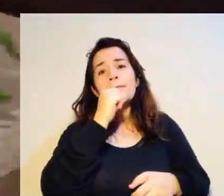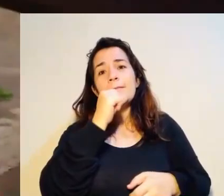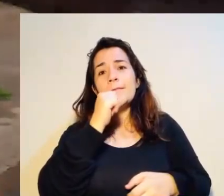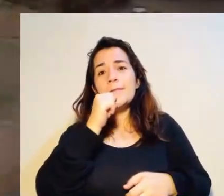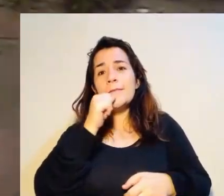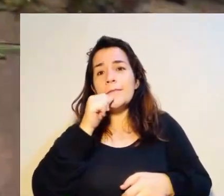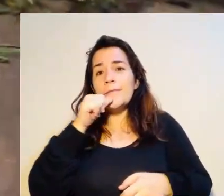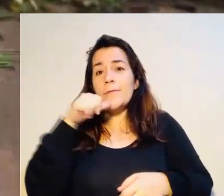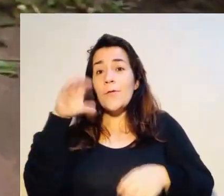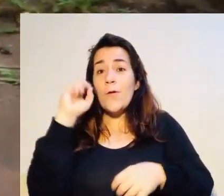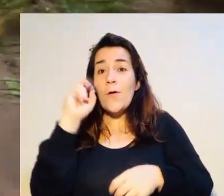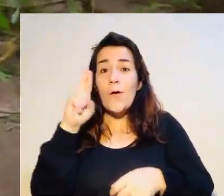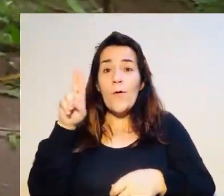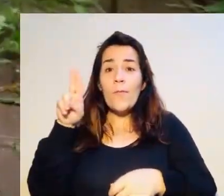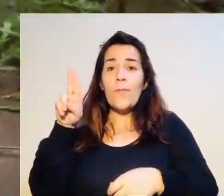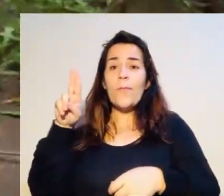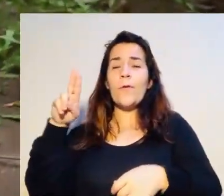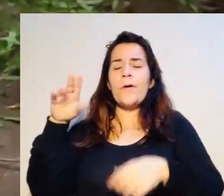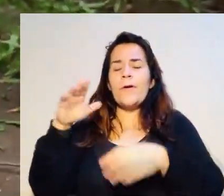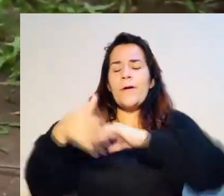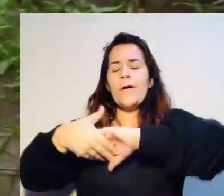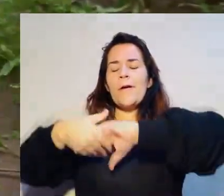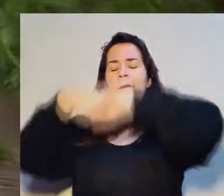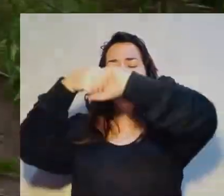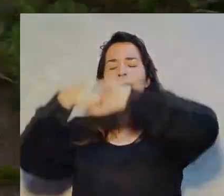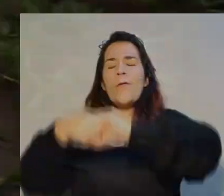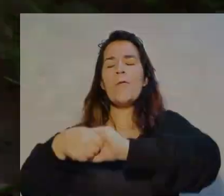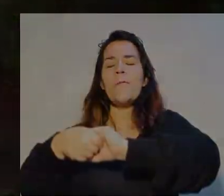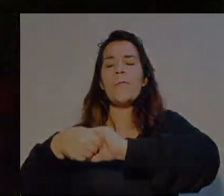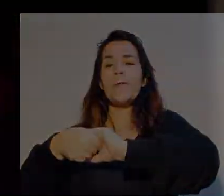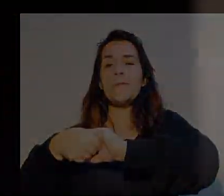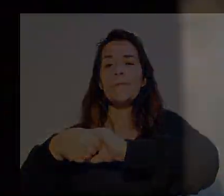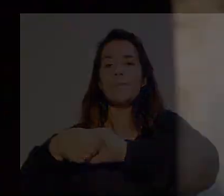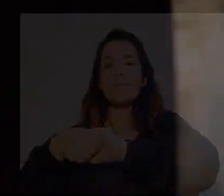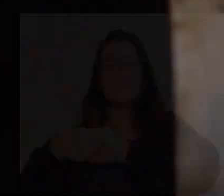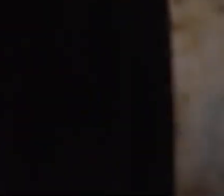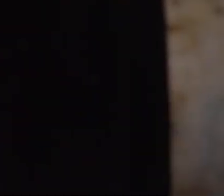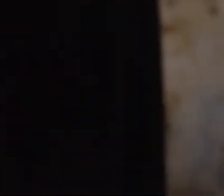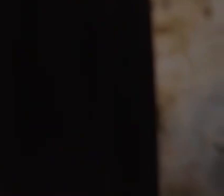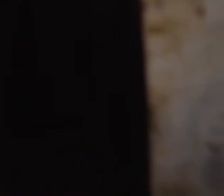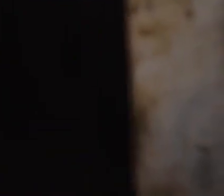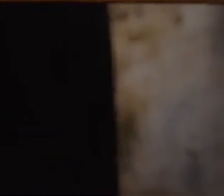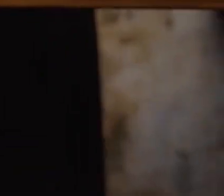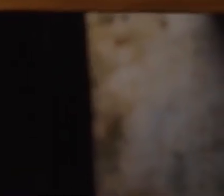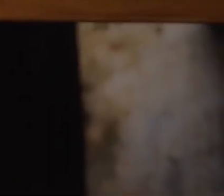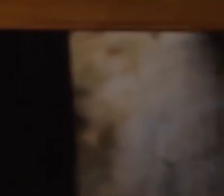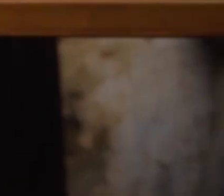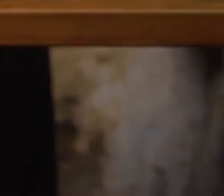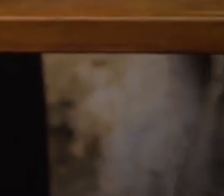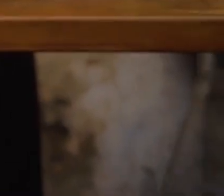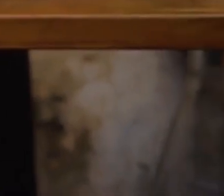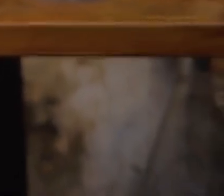d'água ou um aperto de mão.